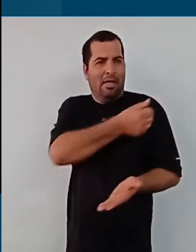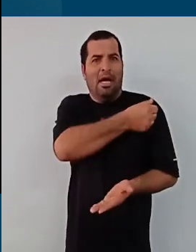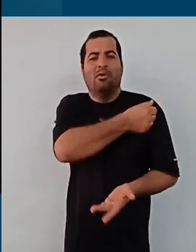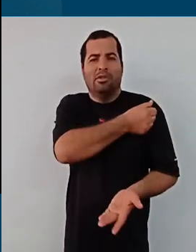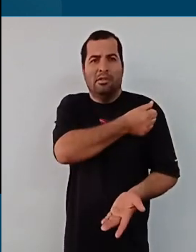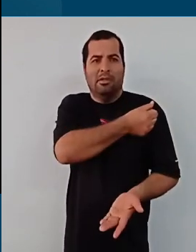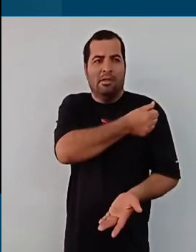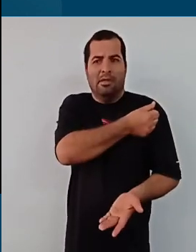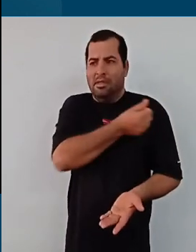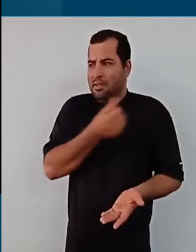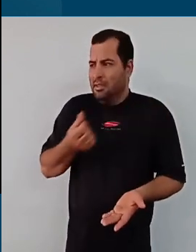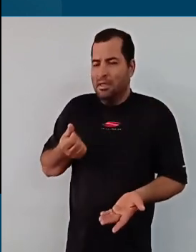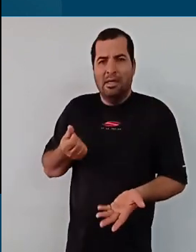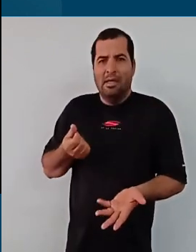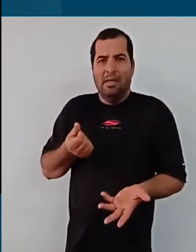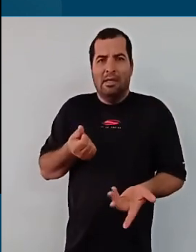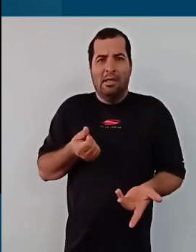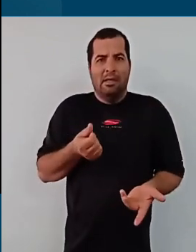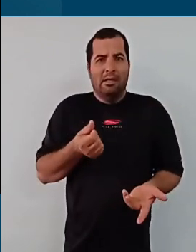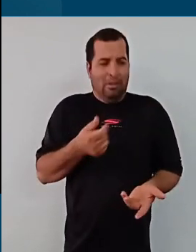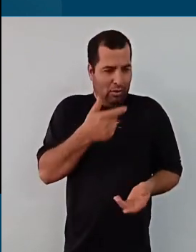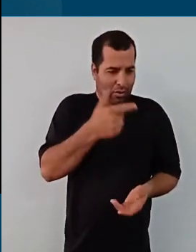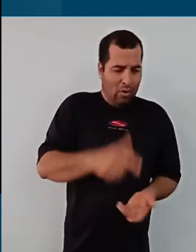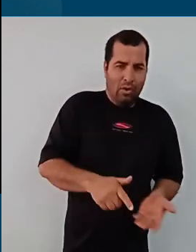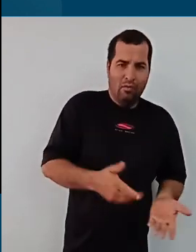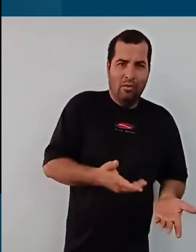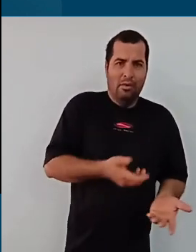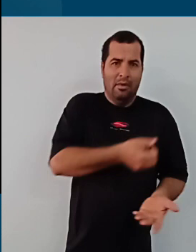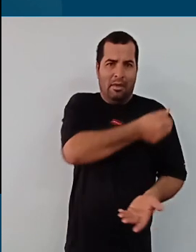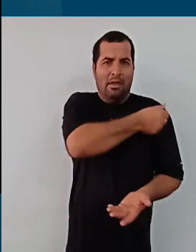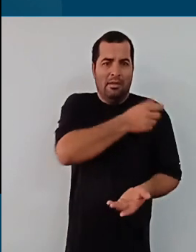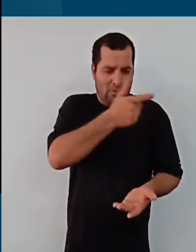outro sexto ano que vai ser muito semelhante a esse que ele não teve.